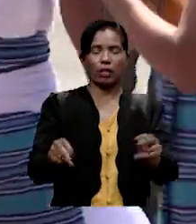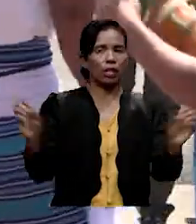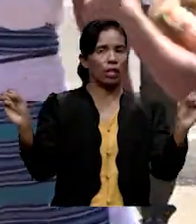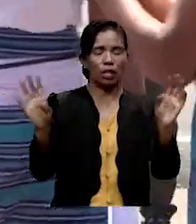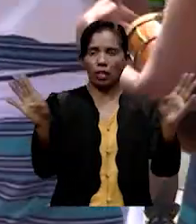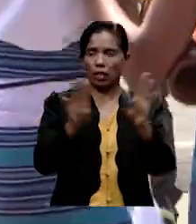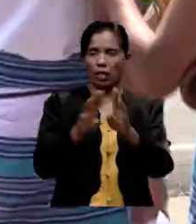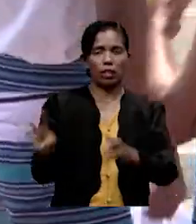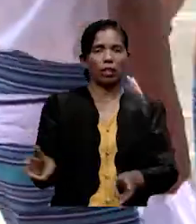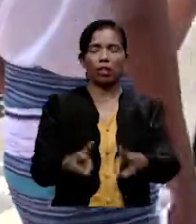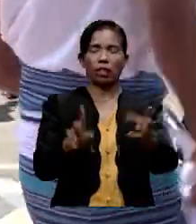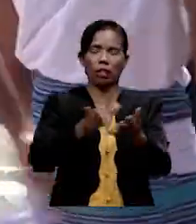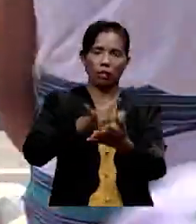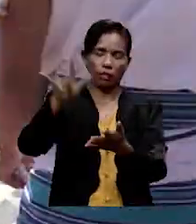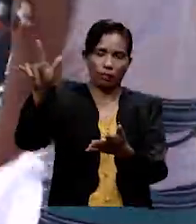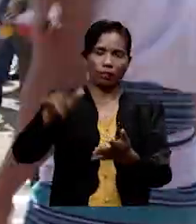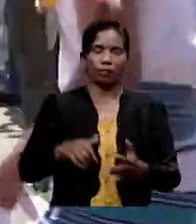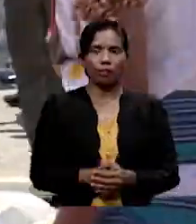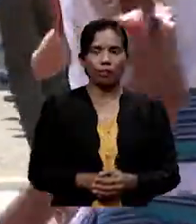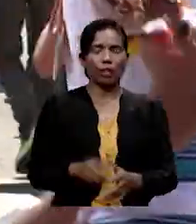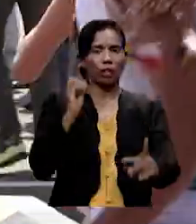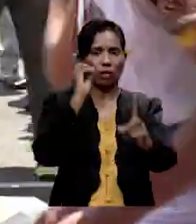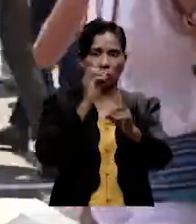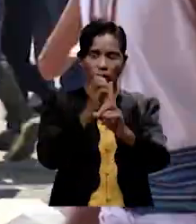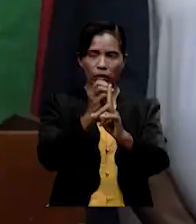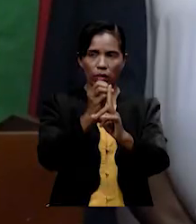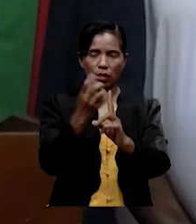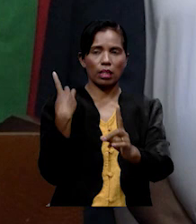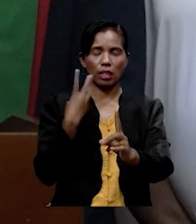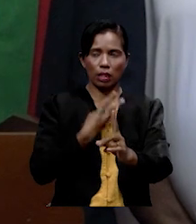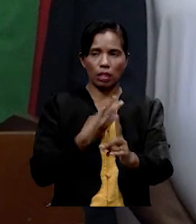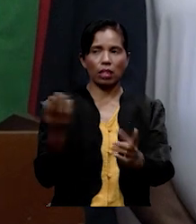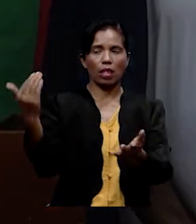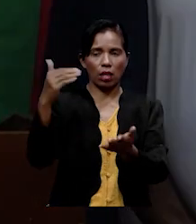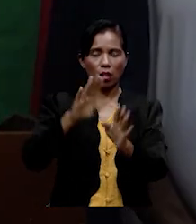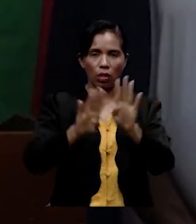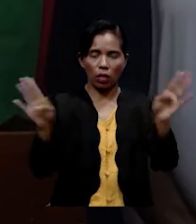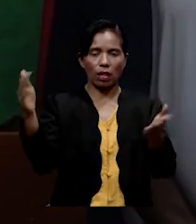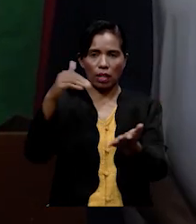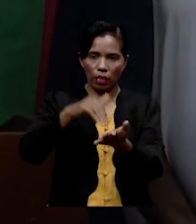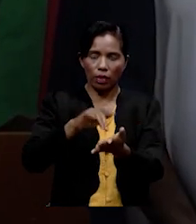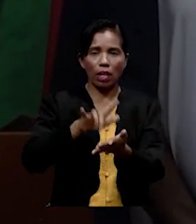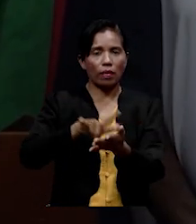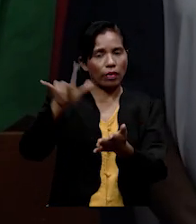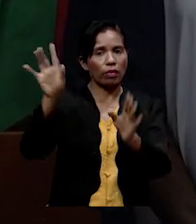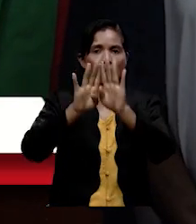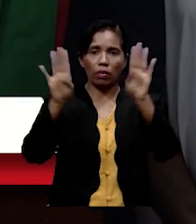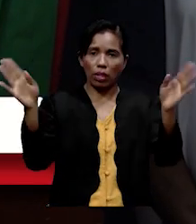takadalan bavu adicional. Vemos que o objetivo é reativar a fala voo comercial para